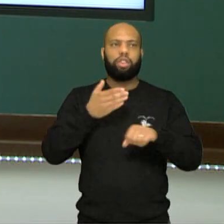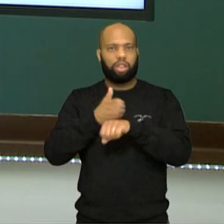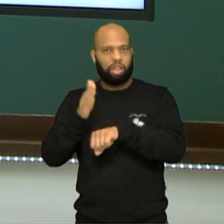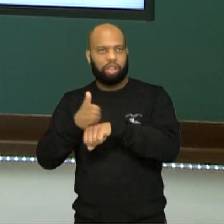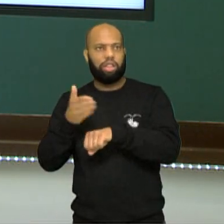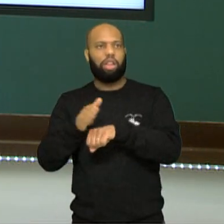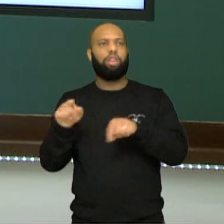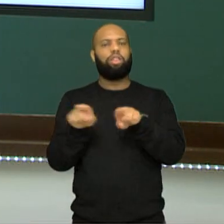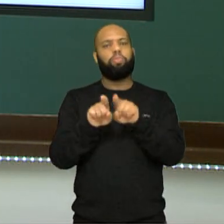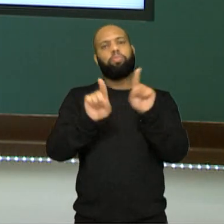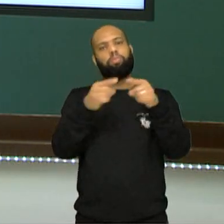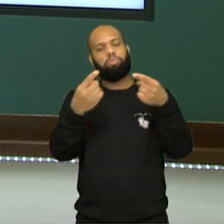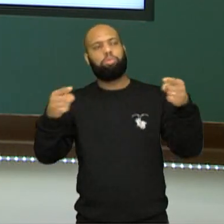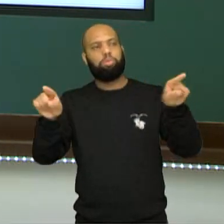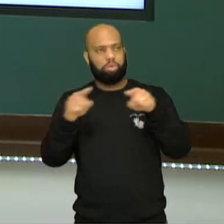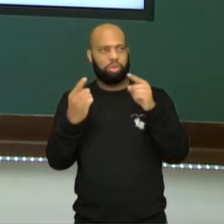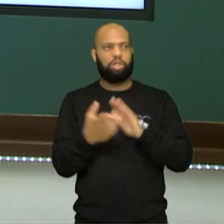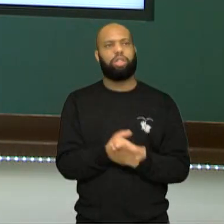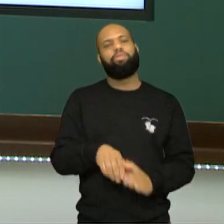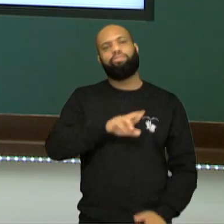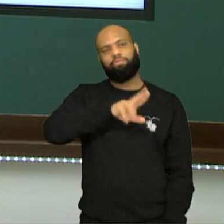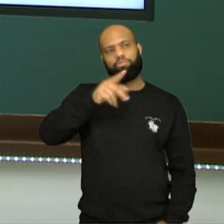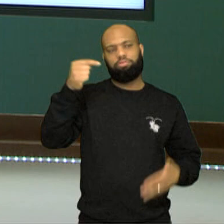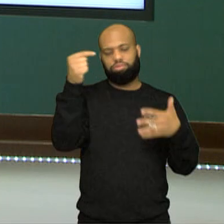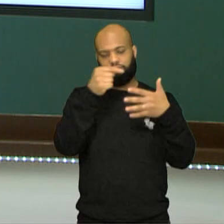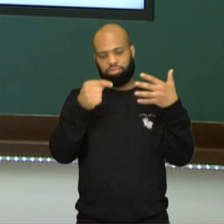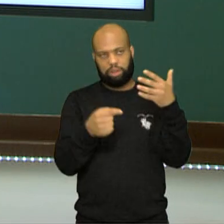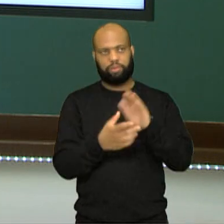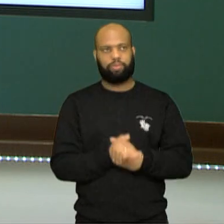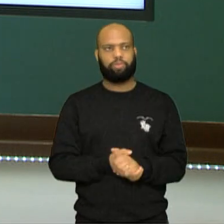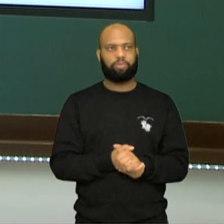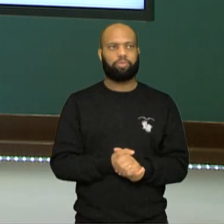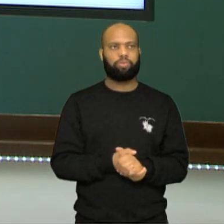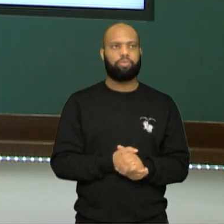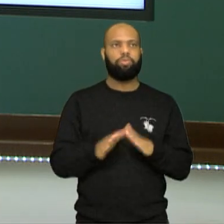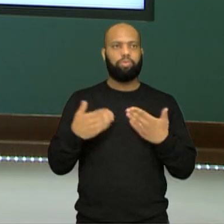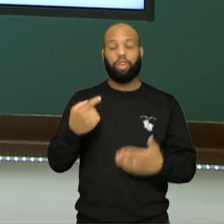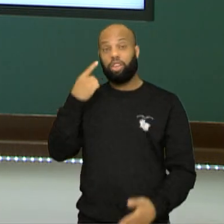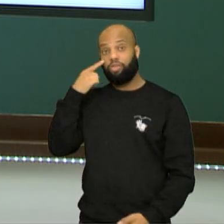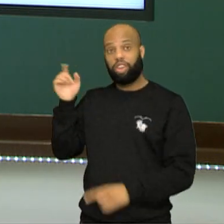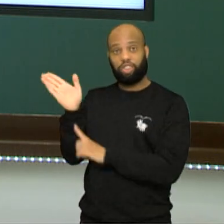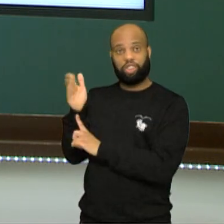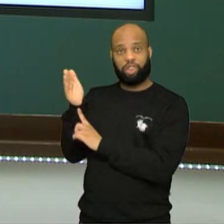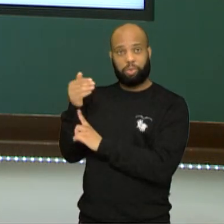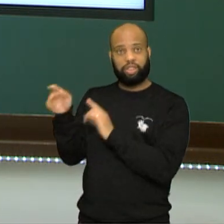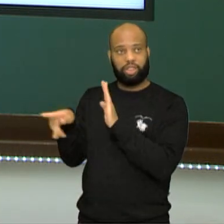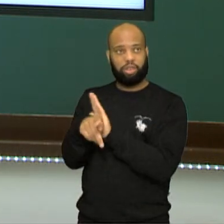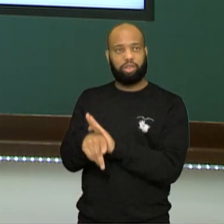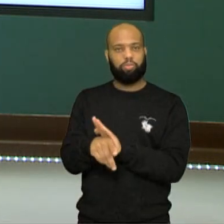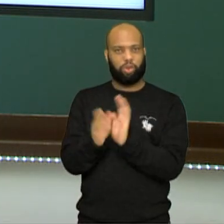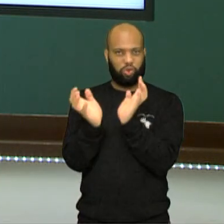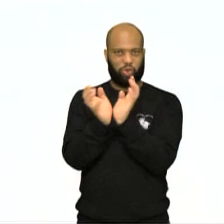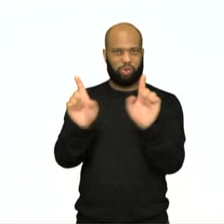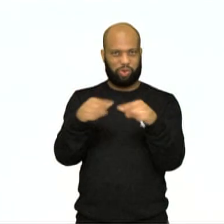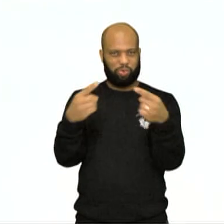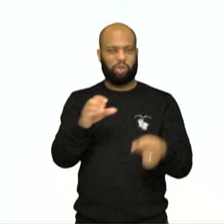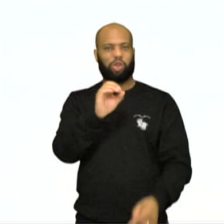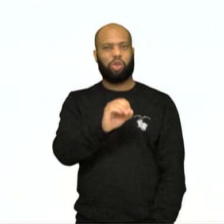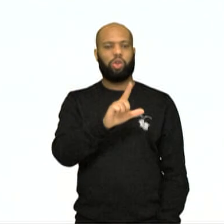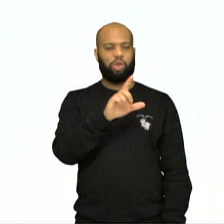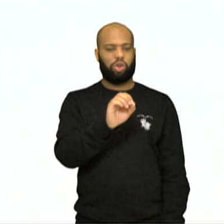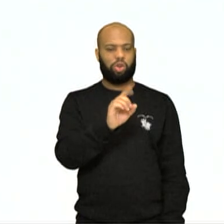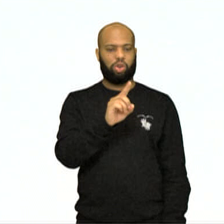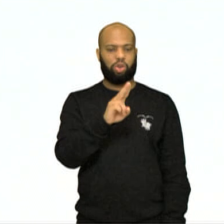treinando música e etc. aí, né, pessoal? Então, assim, a bandeira do Olodum, ela tem inspiração na bandeira